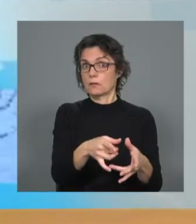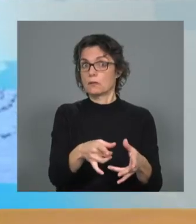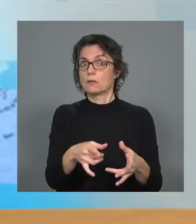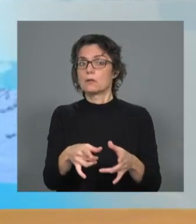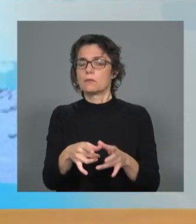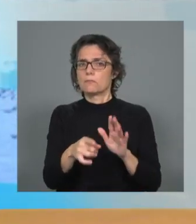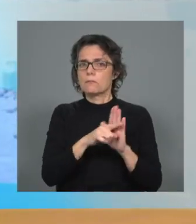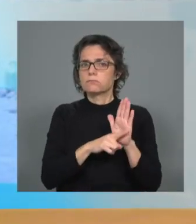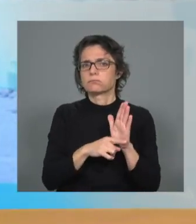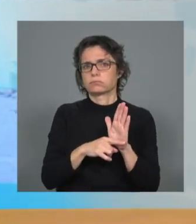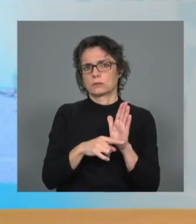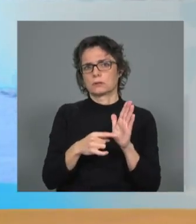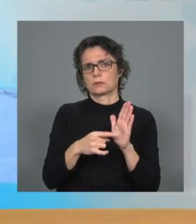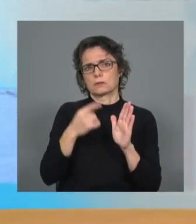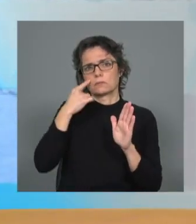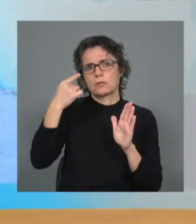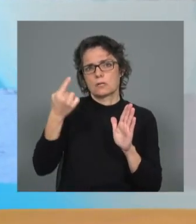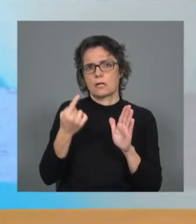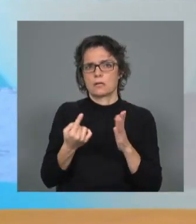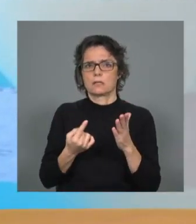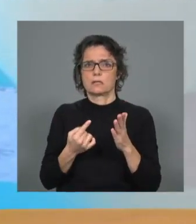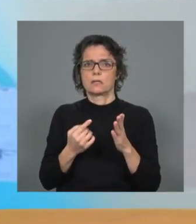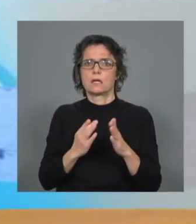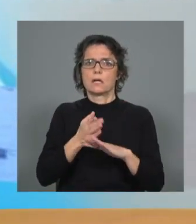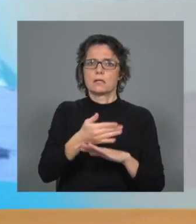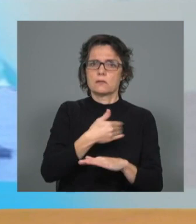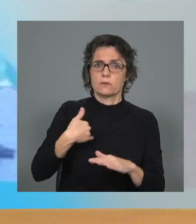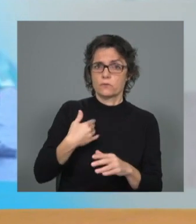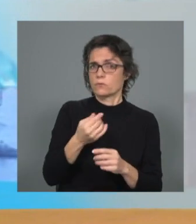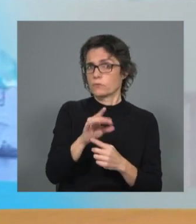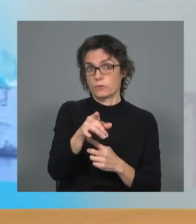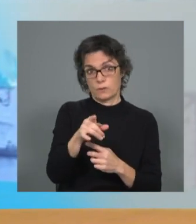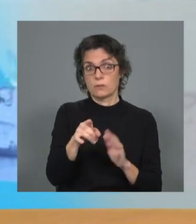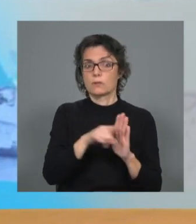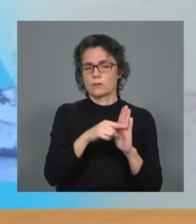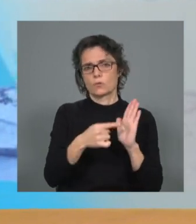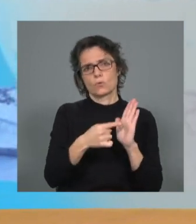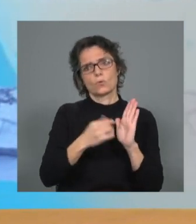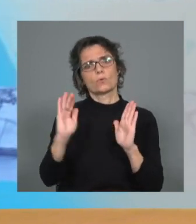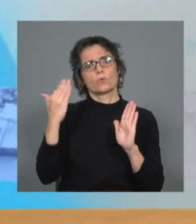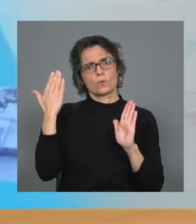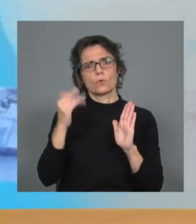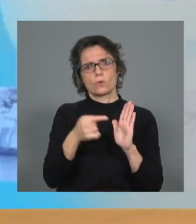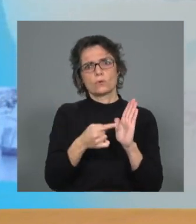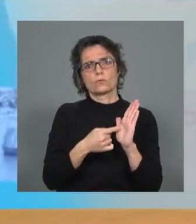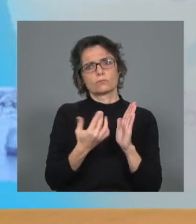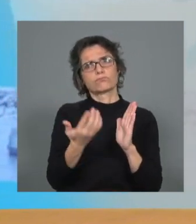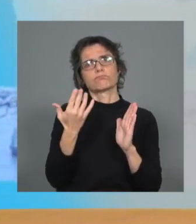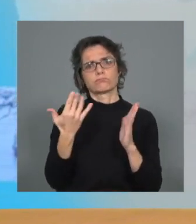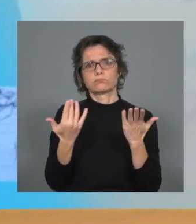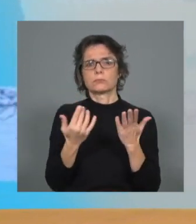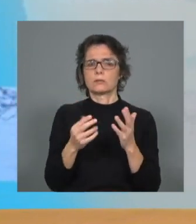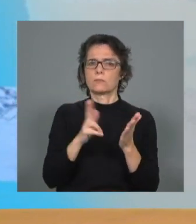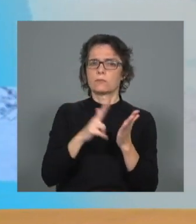medidas excepcionais no acesso à saúde, por exemplo, que foi uma medida louvável e foi reconhecida amplamente até a nível